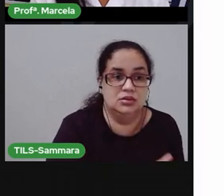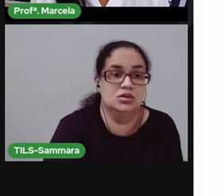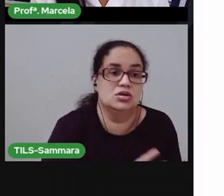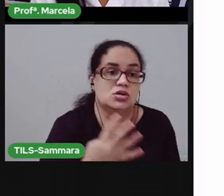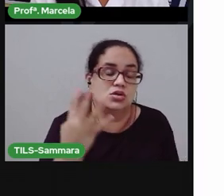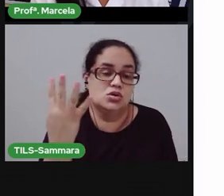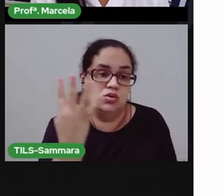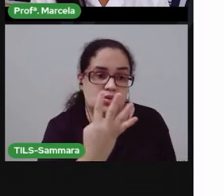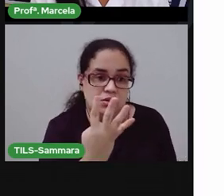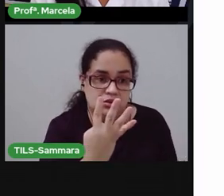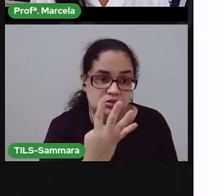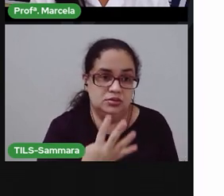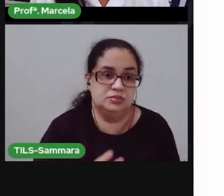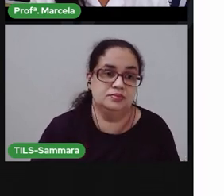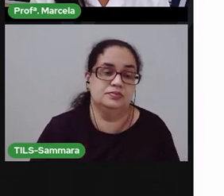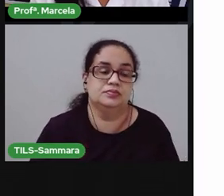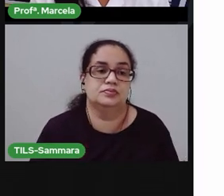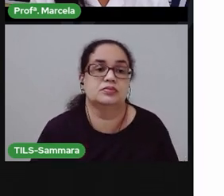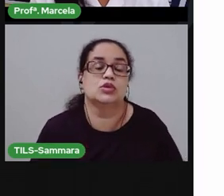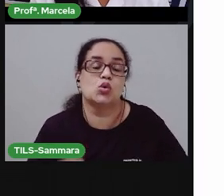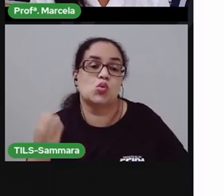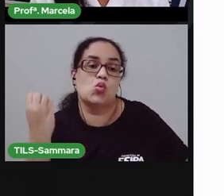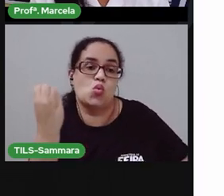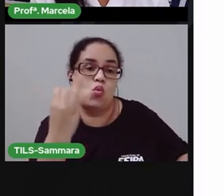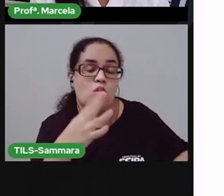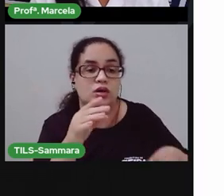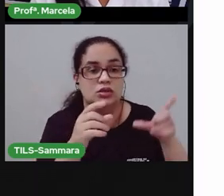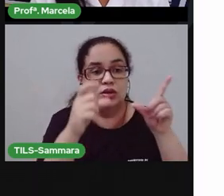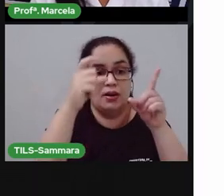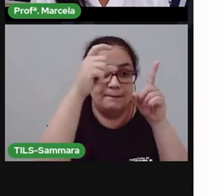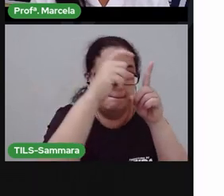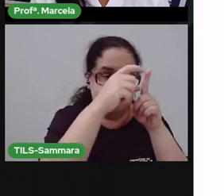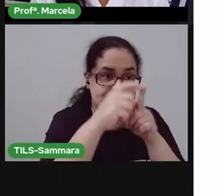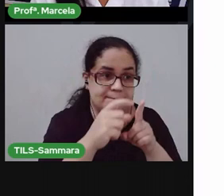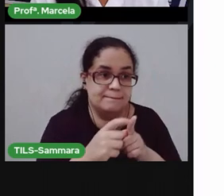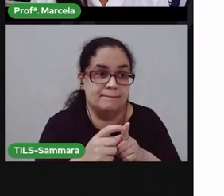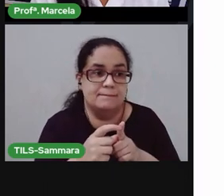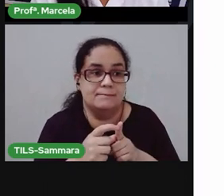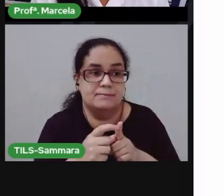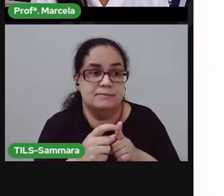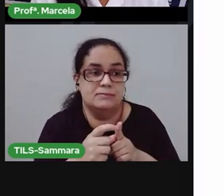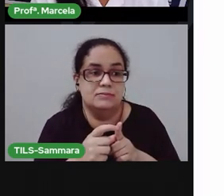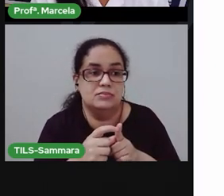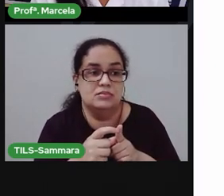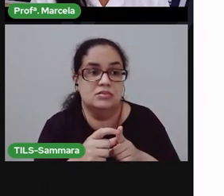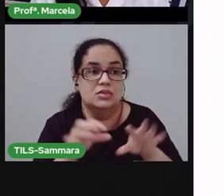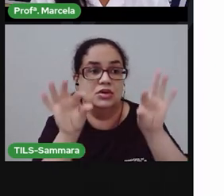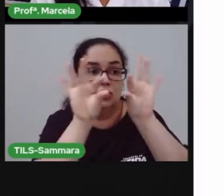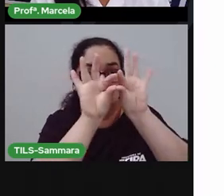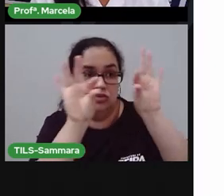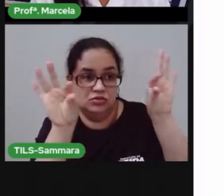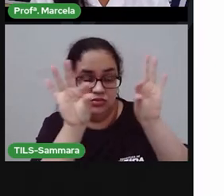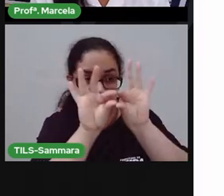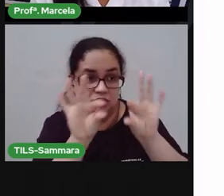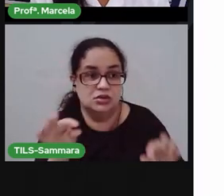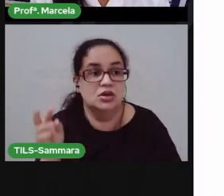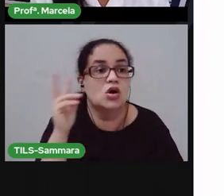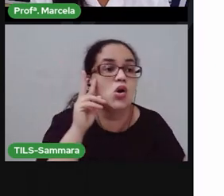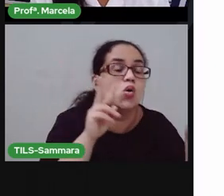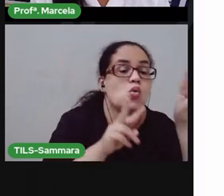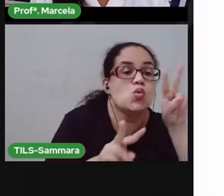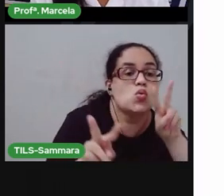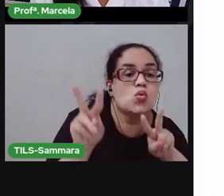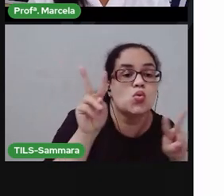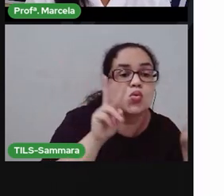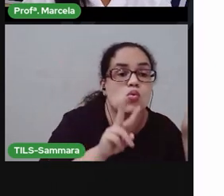três, quatro. Tem quatro palavras nesse verso. Observe que